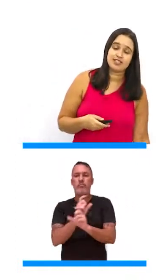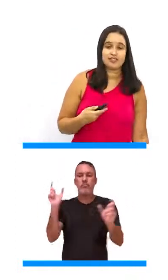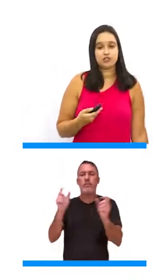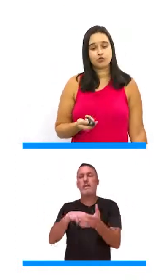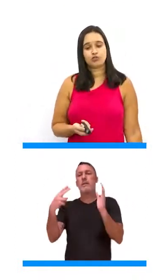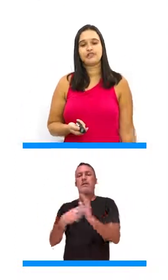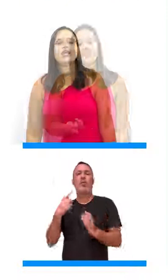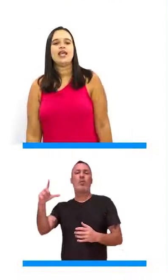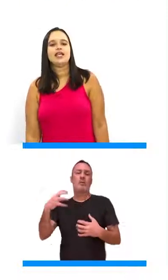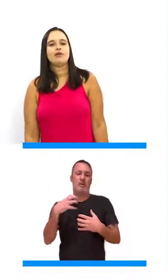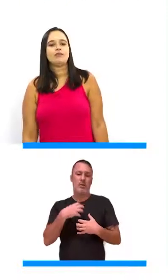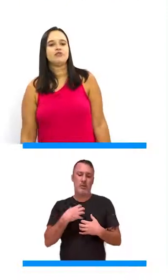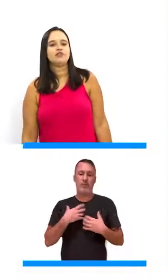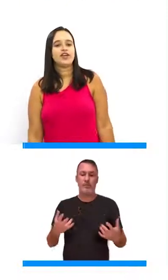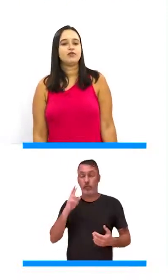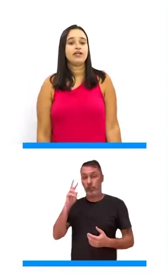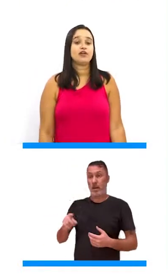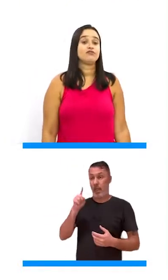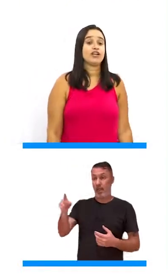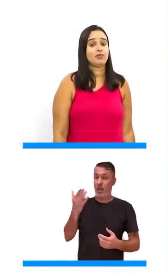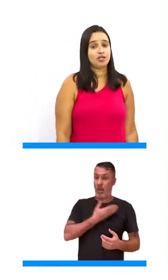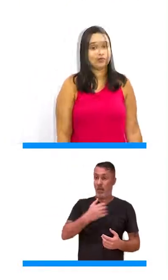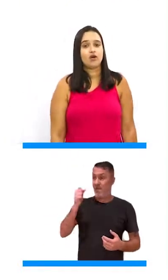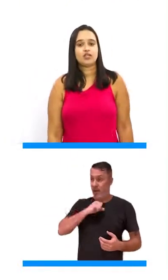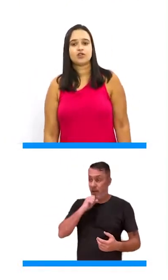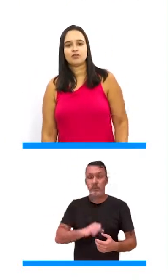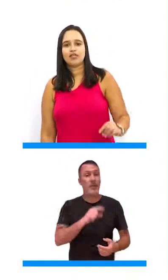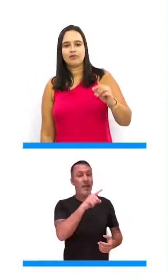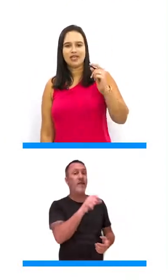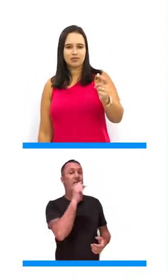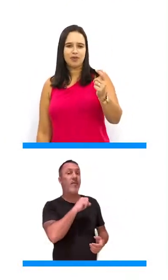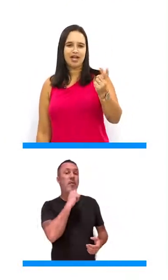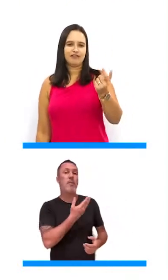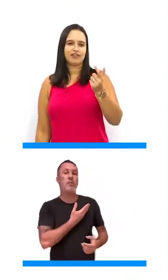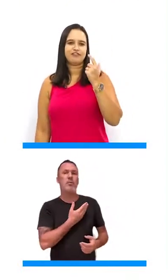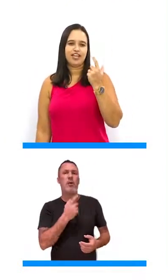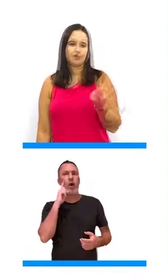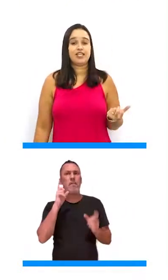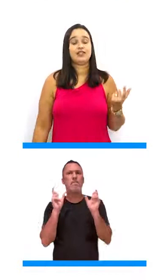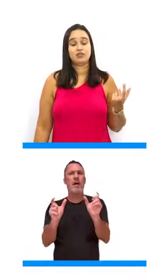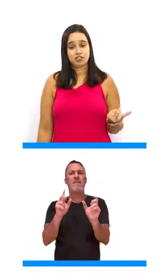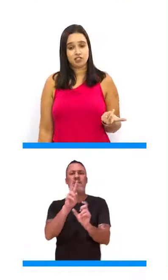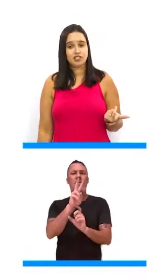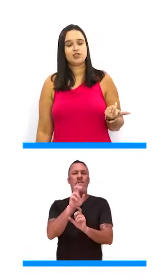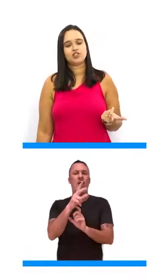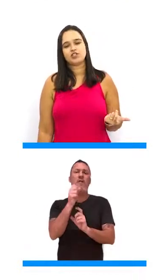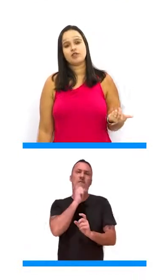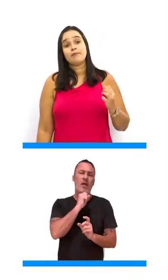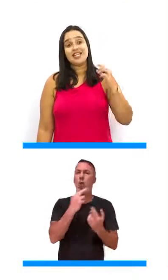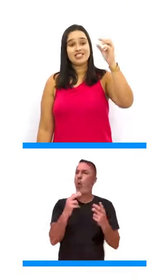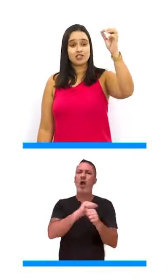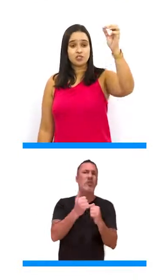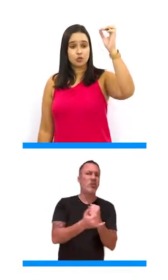diferentes tem sentidos diferentes. Ele é um amigo velho, ele é um velho amigo. Olha só, eu tenho a mesma palavra e velho, que não deixa de ser um